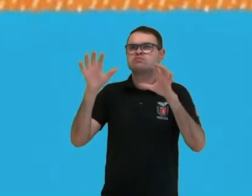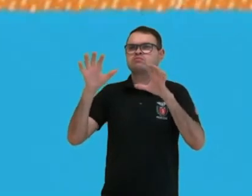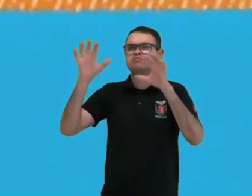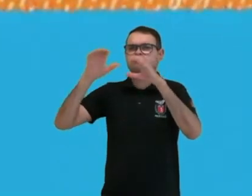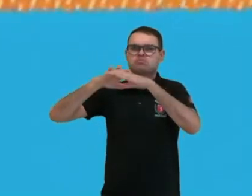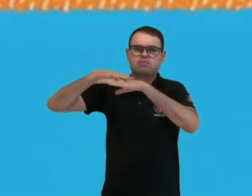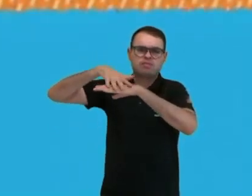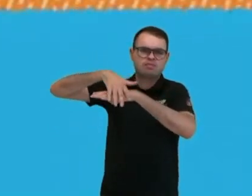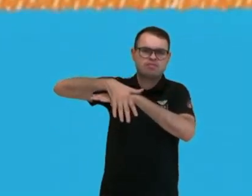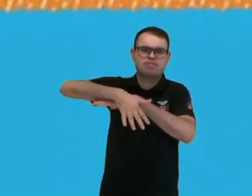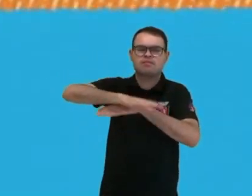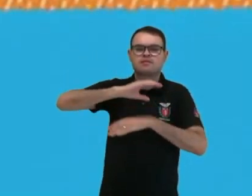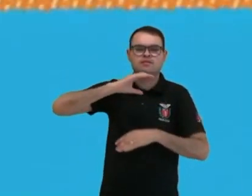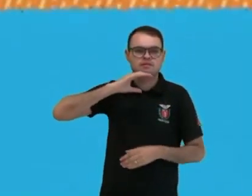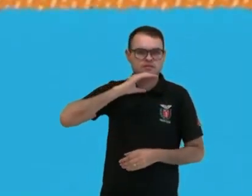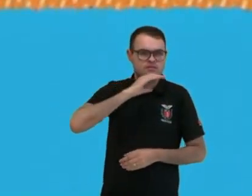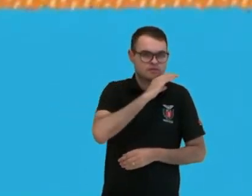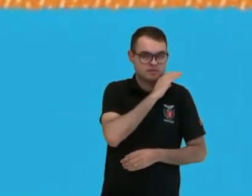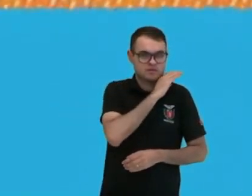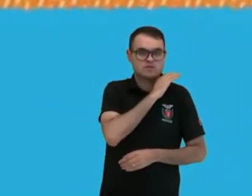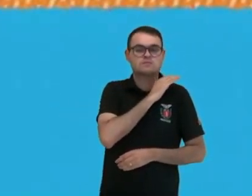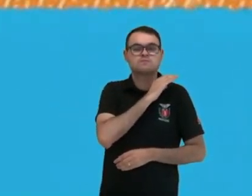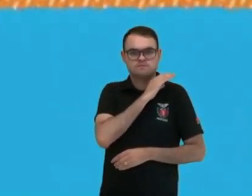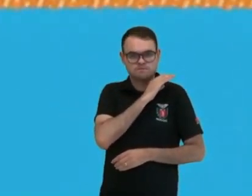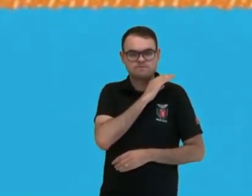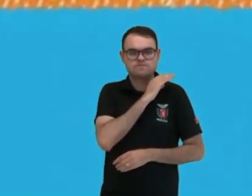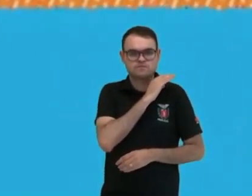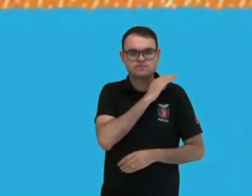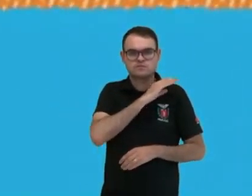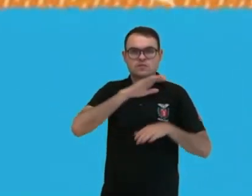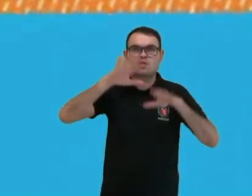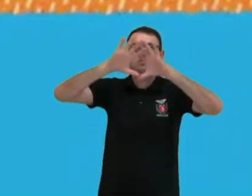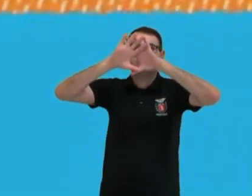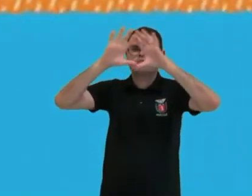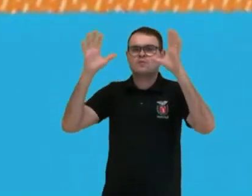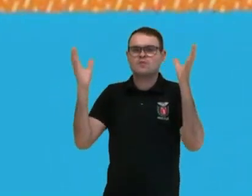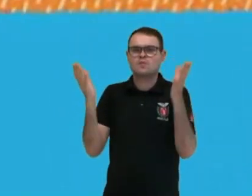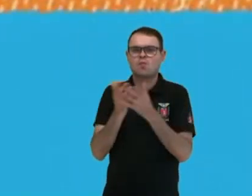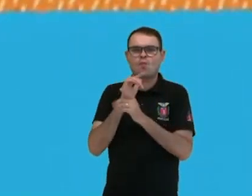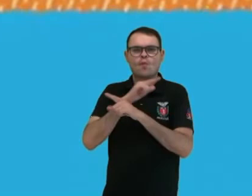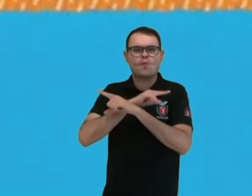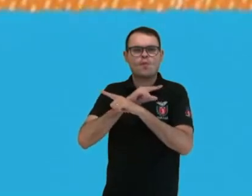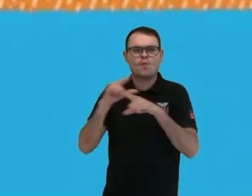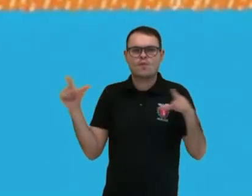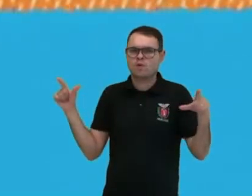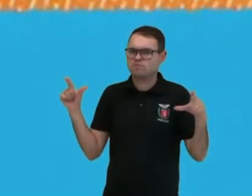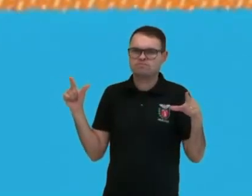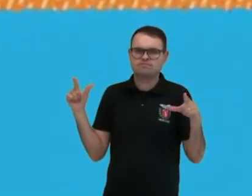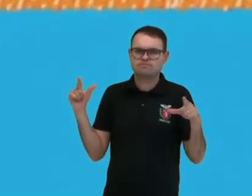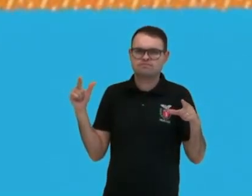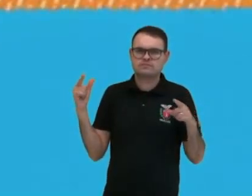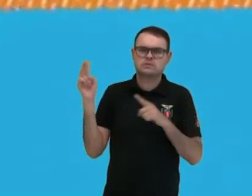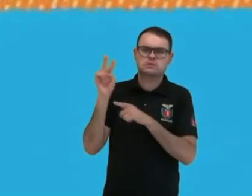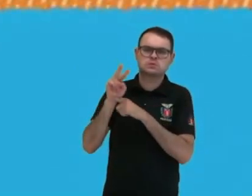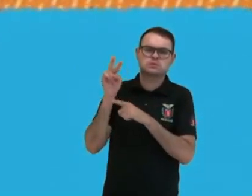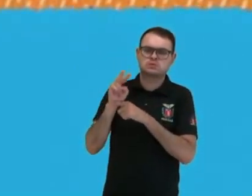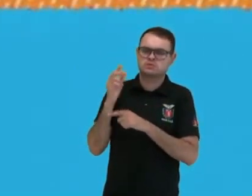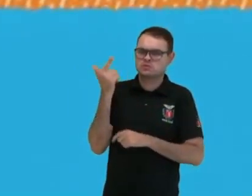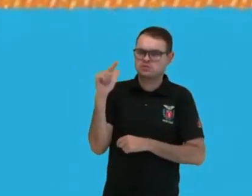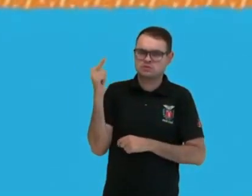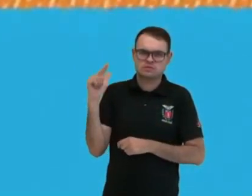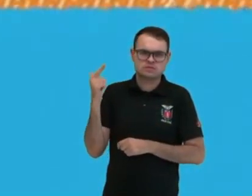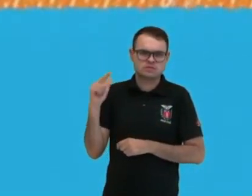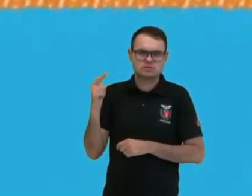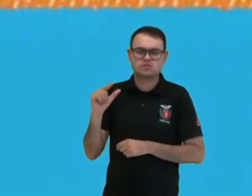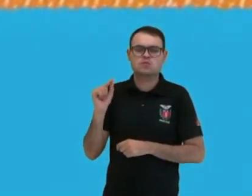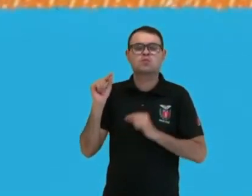muito quente. A ausência da camada de ozônio não era uma barreira então que nos protegia. Vinha